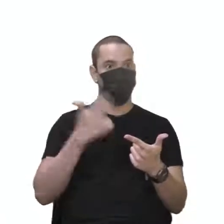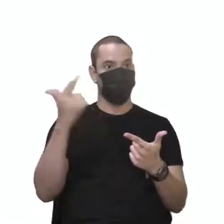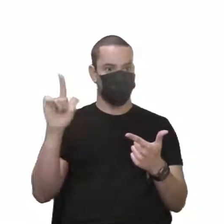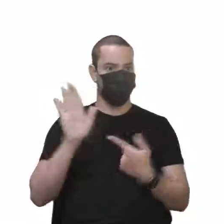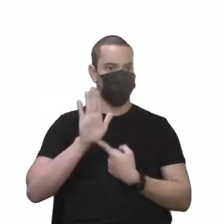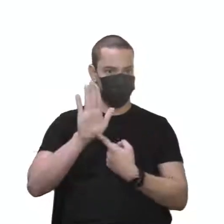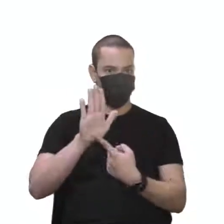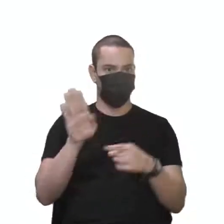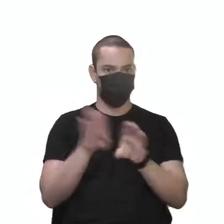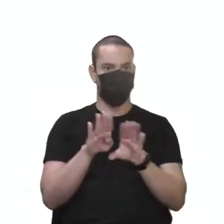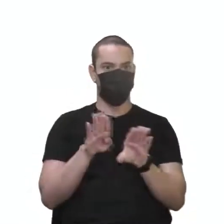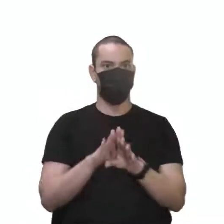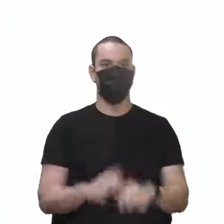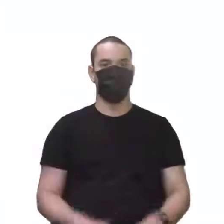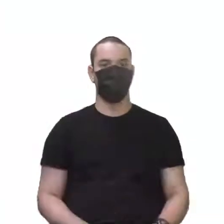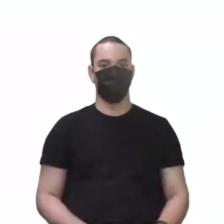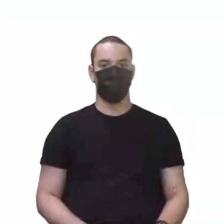lá?